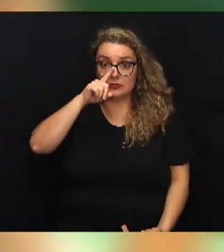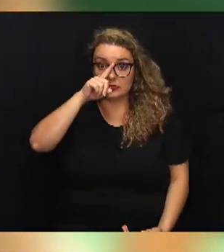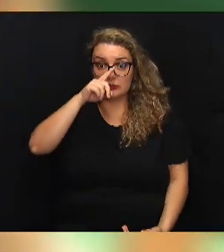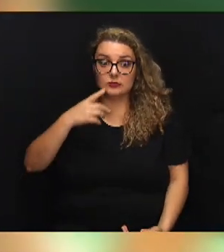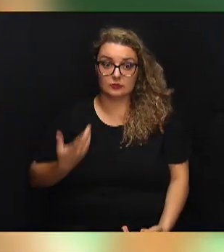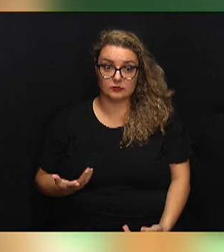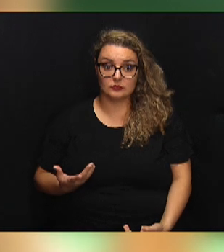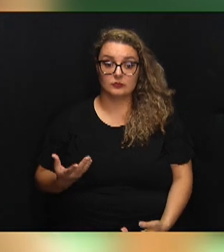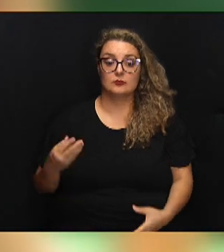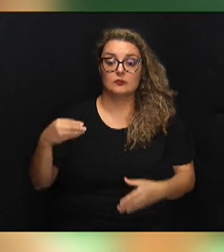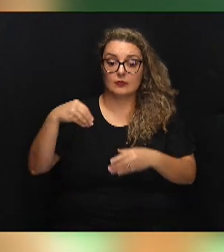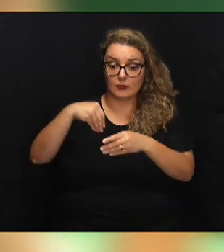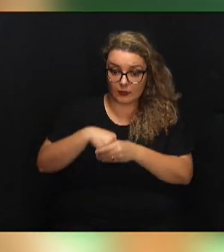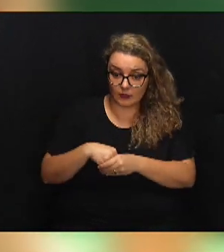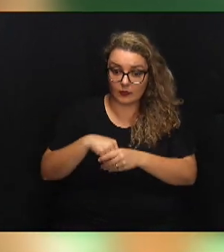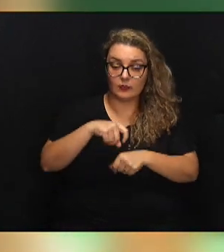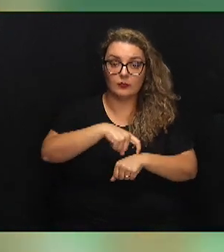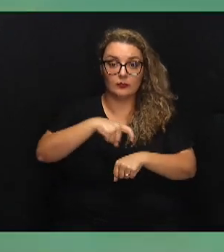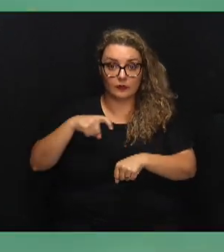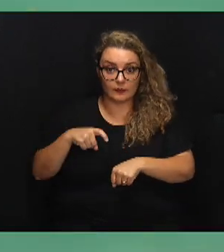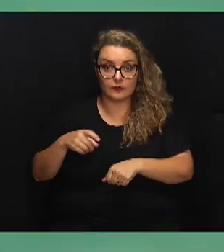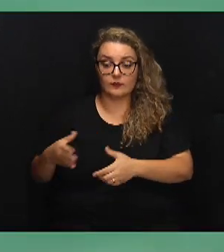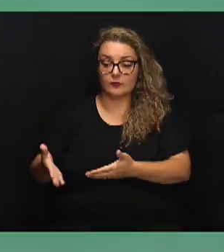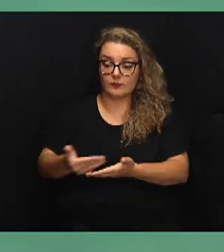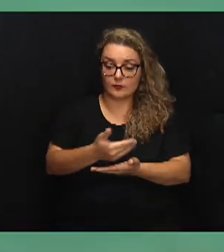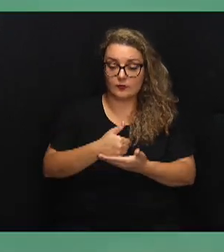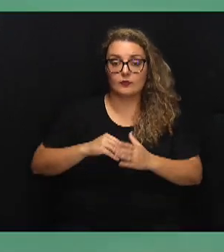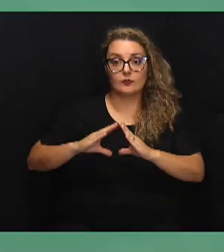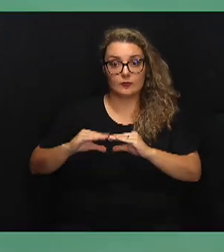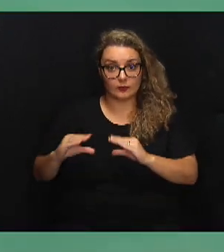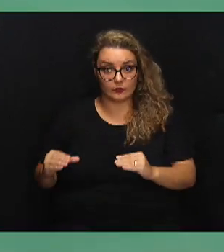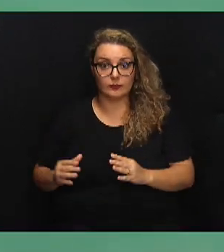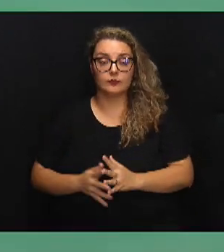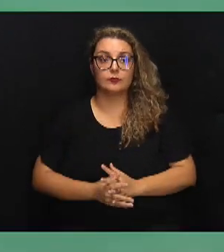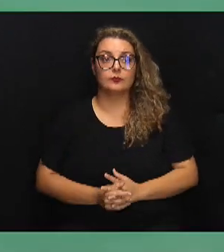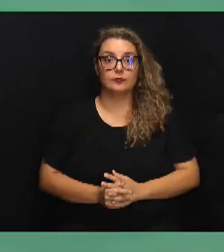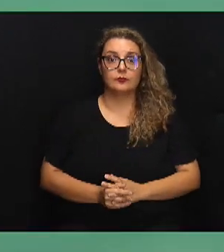aí dentro desse período de acolhimento, né? Que